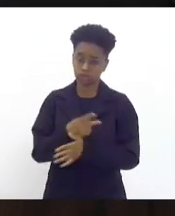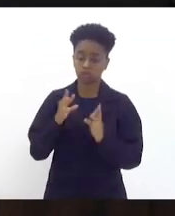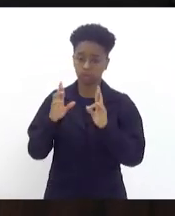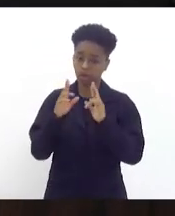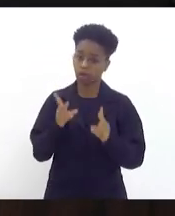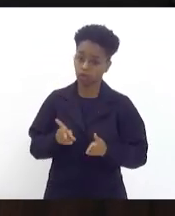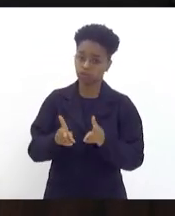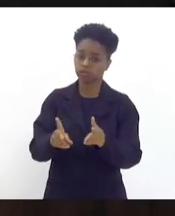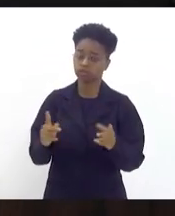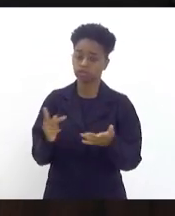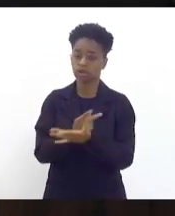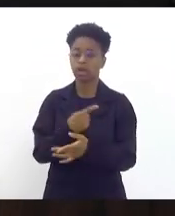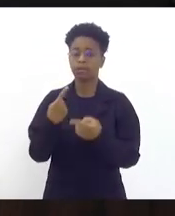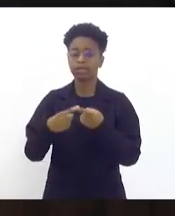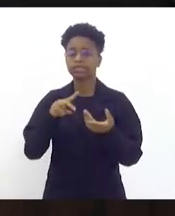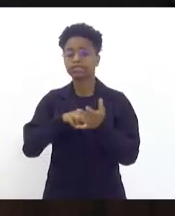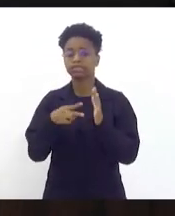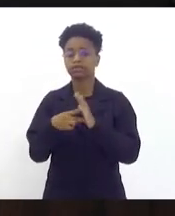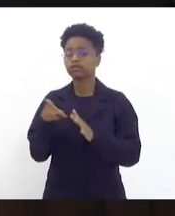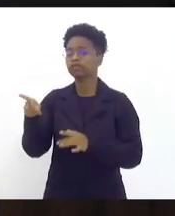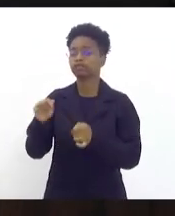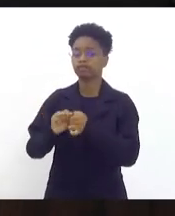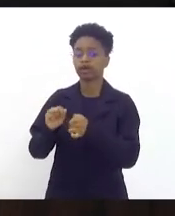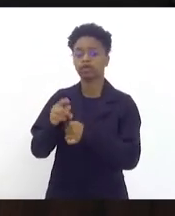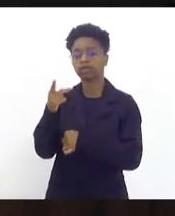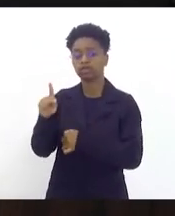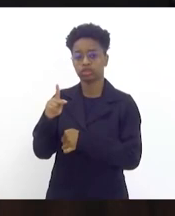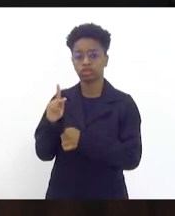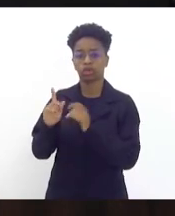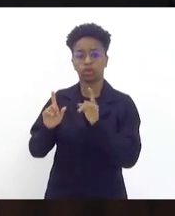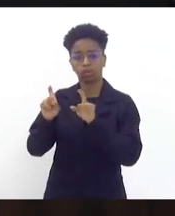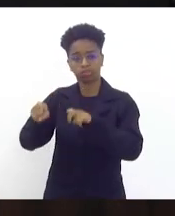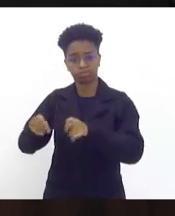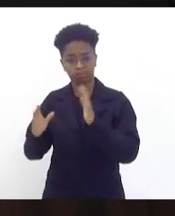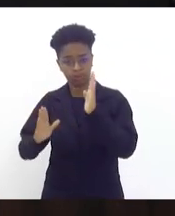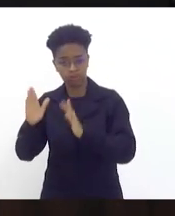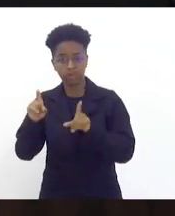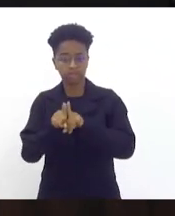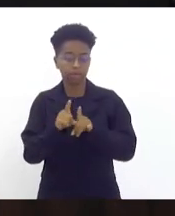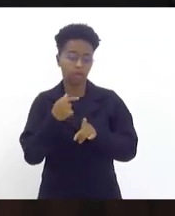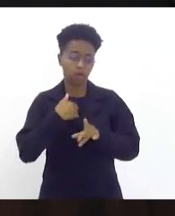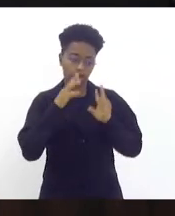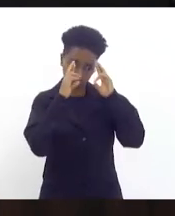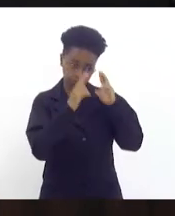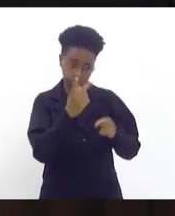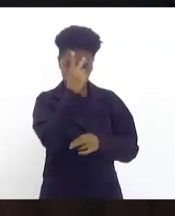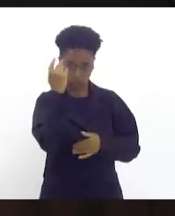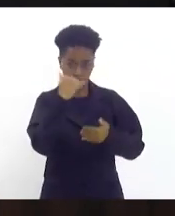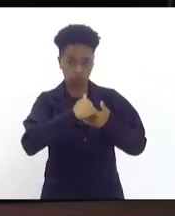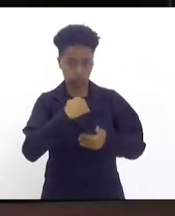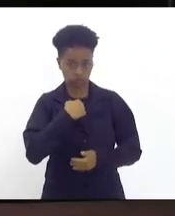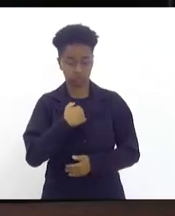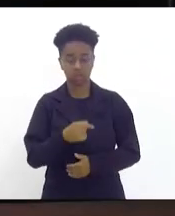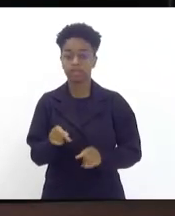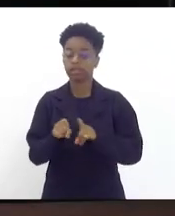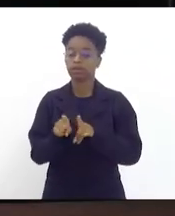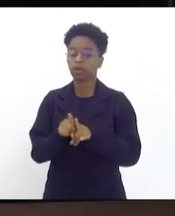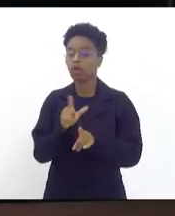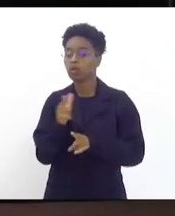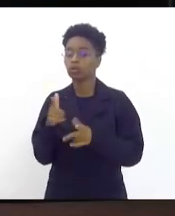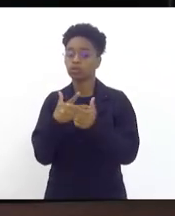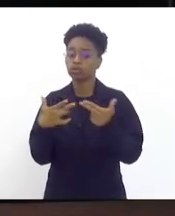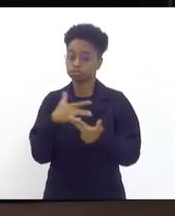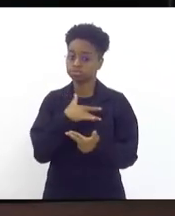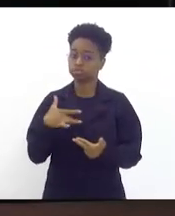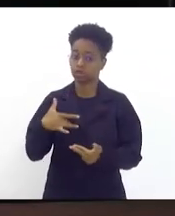continuam existindo porque é sinal que vossa excelência está cumprindo seu mandato e que eu tô respeitando também o meu eleitor e existe uma outra coisa que também é muito